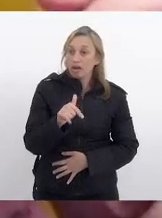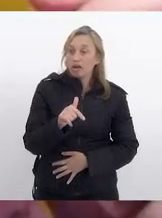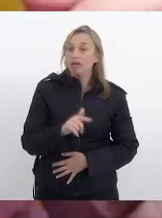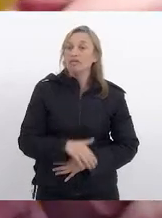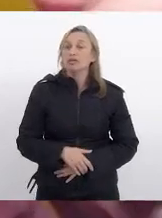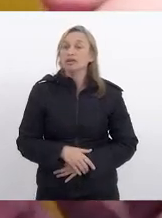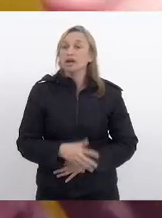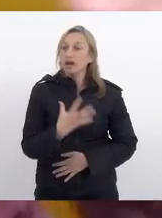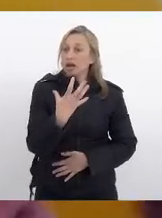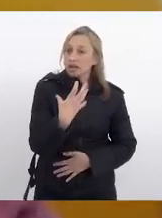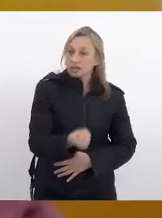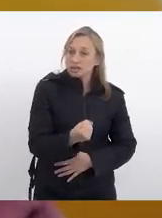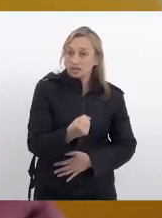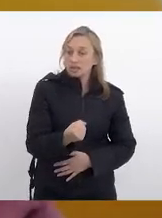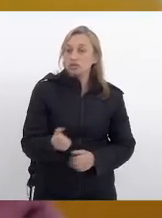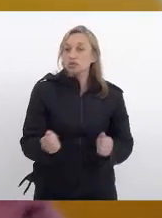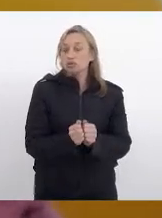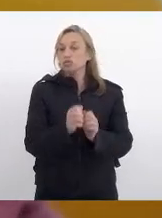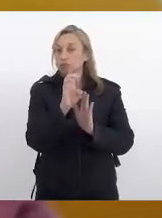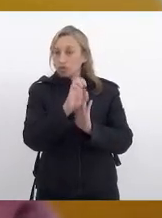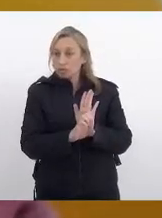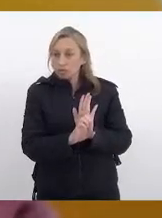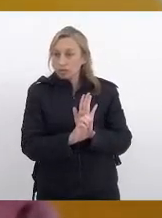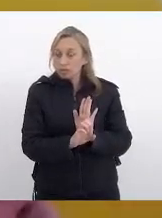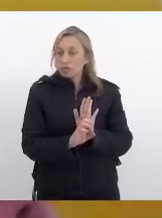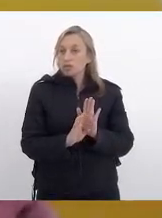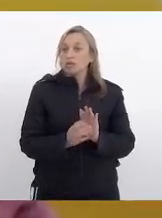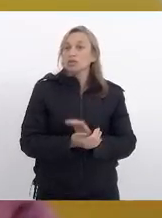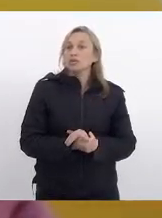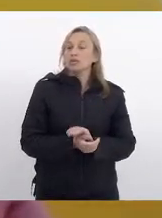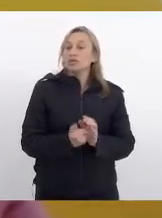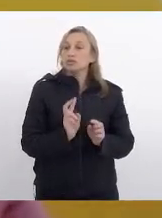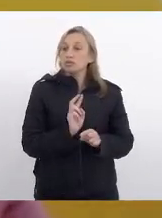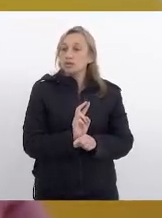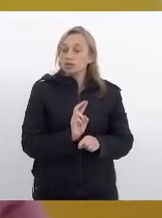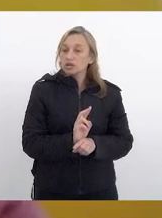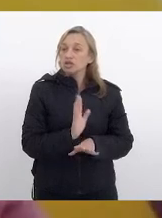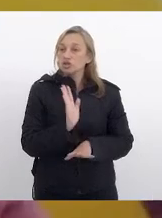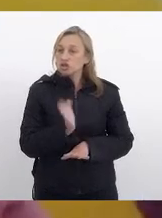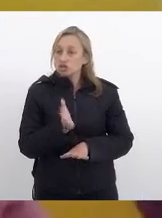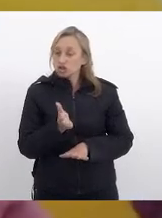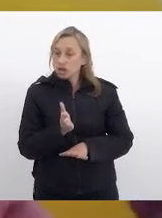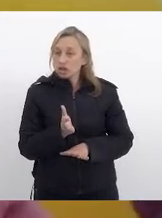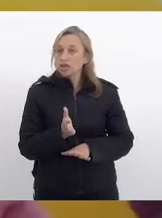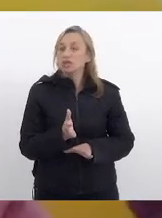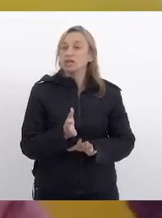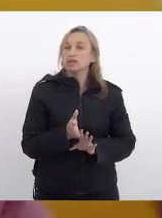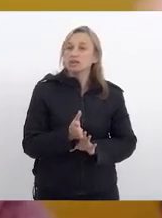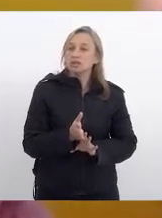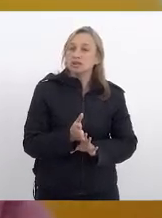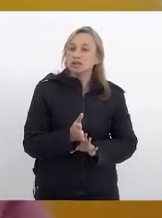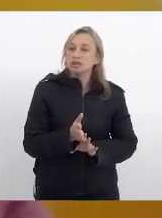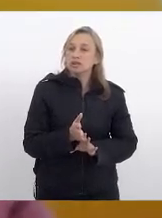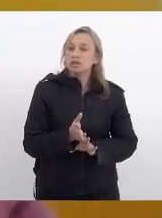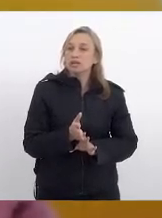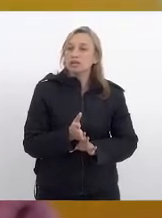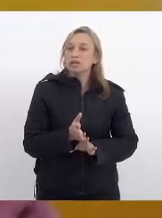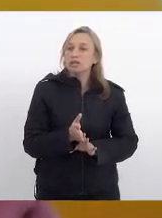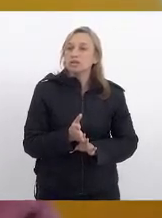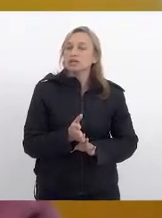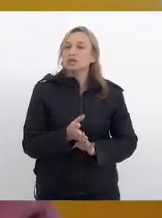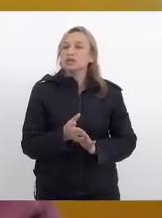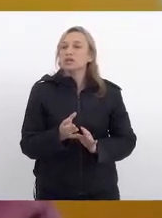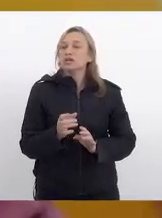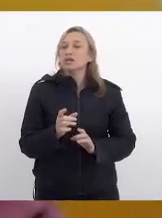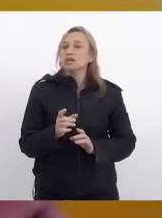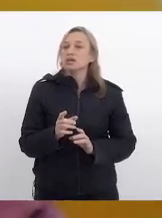parecer favorável um emendas resguardando e já está no código de trânsito brasileiro e resguardando que